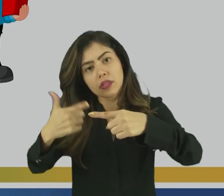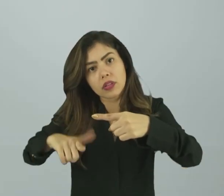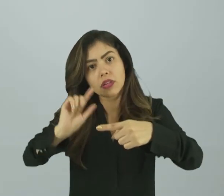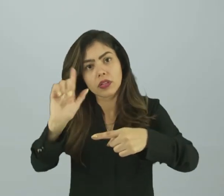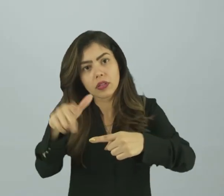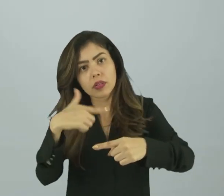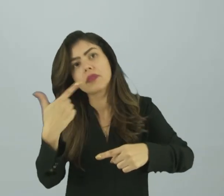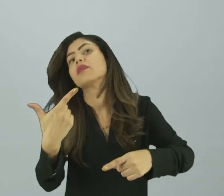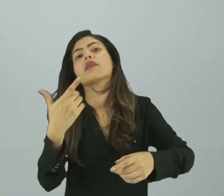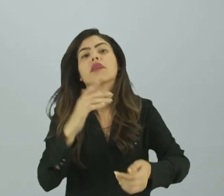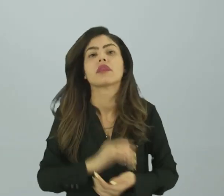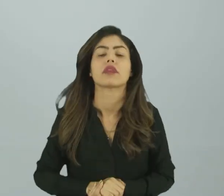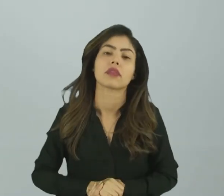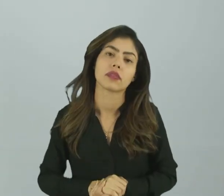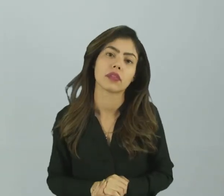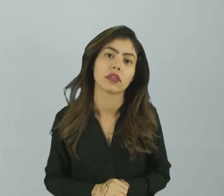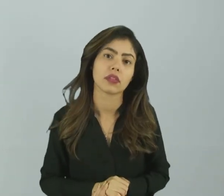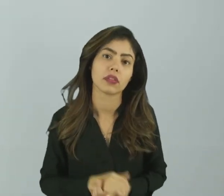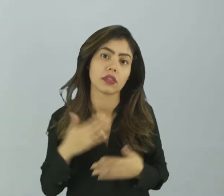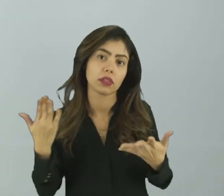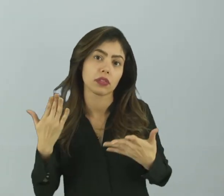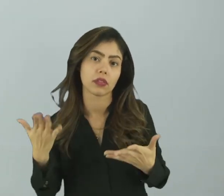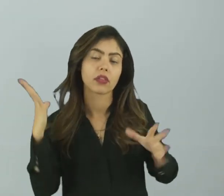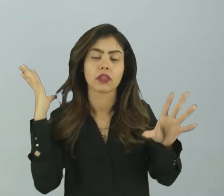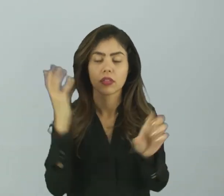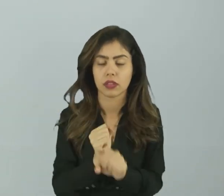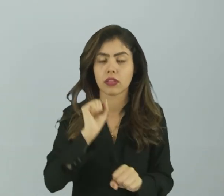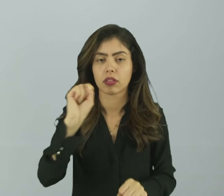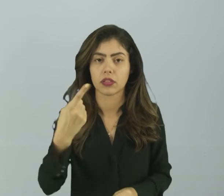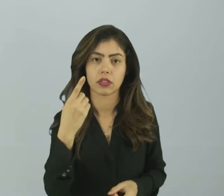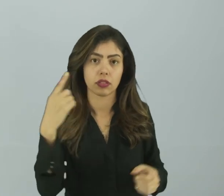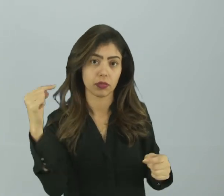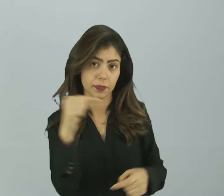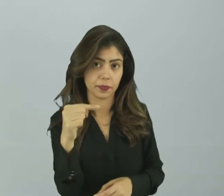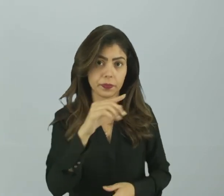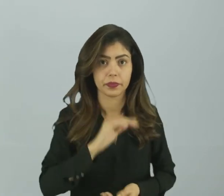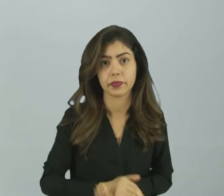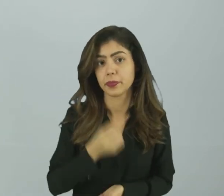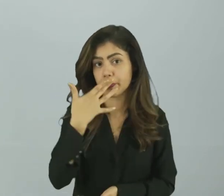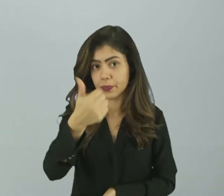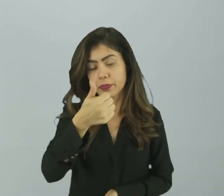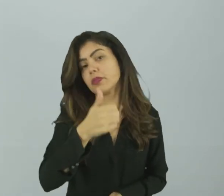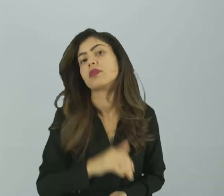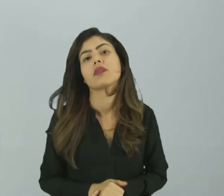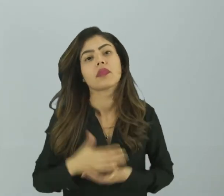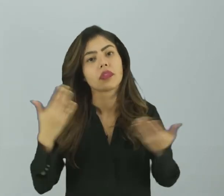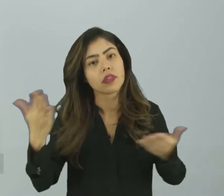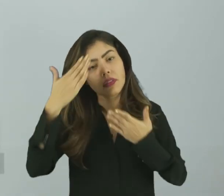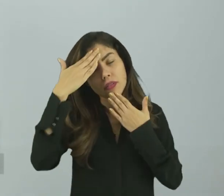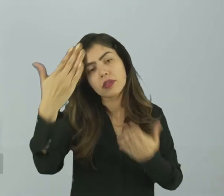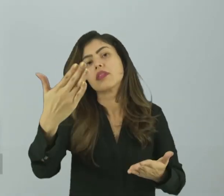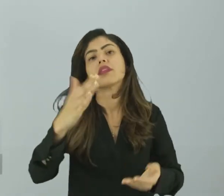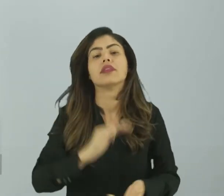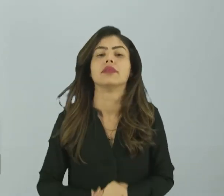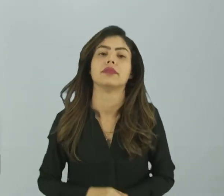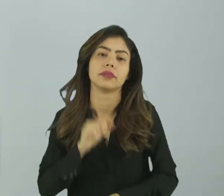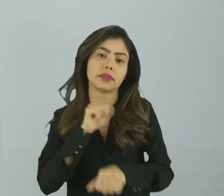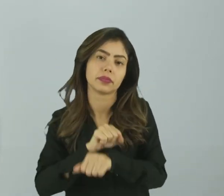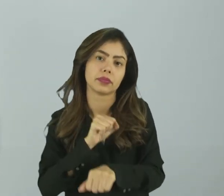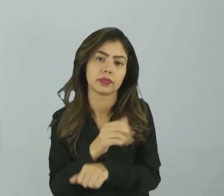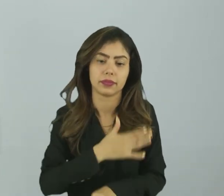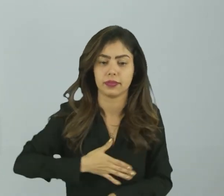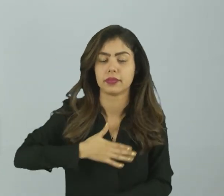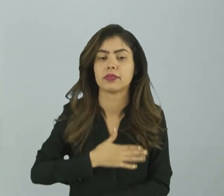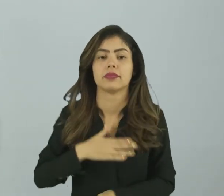nós fazermos a adição ou a subtração. Beleza? Então, pessoal, muito obrigado. Espero que